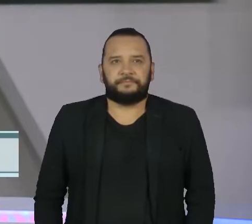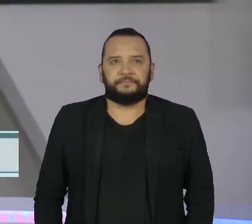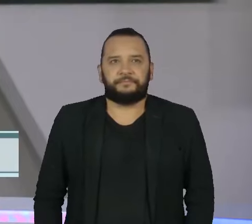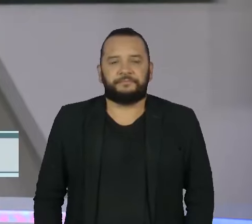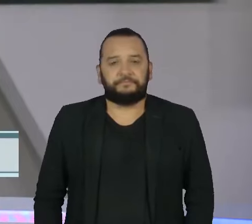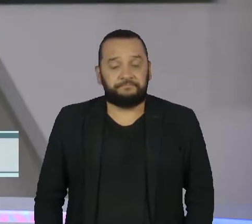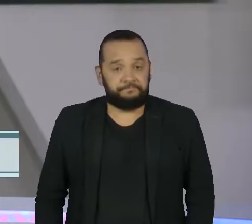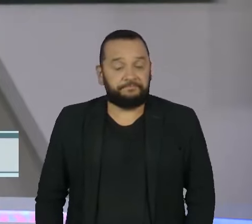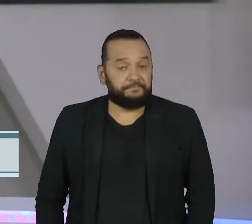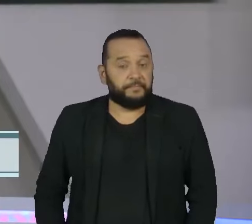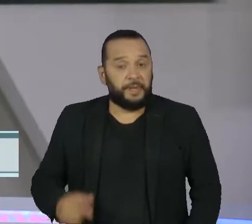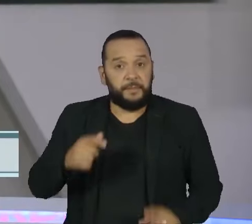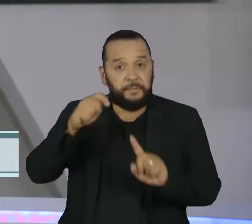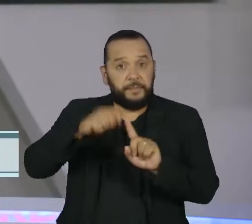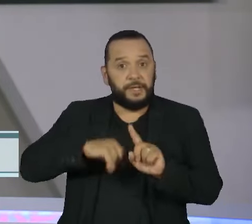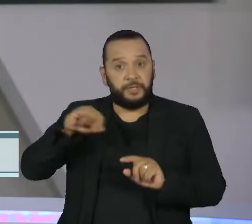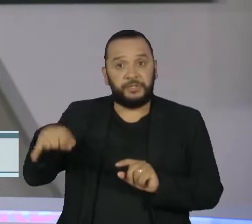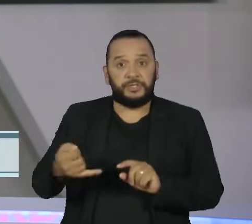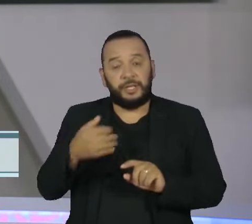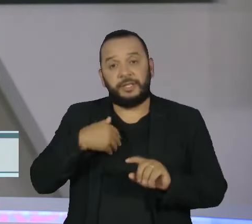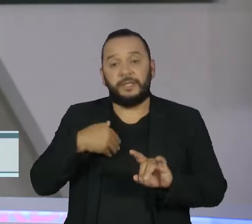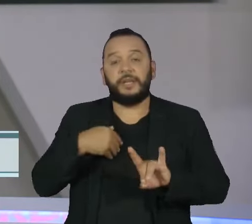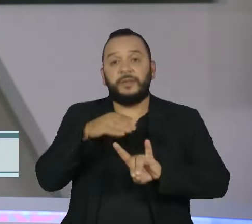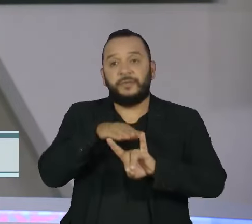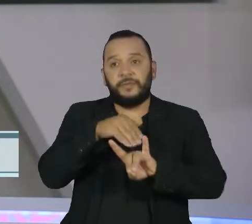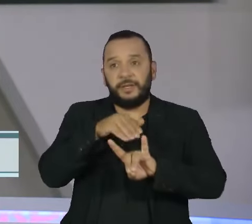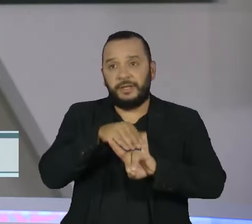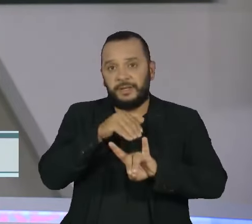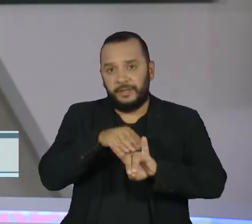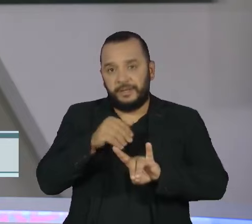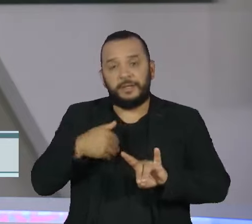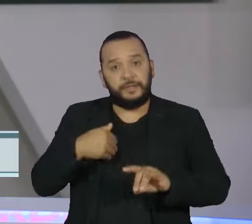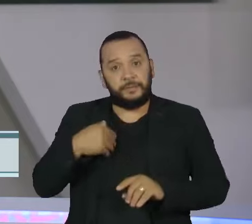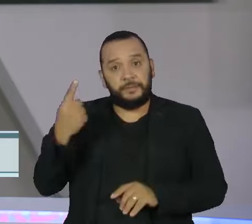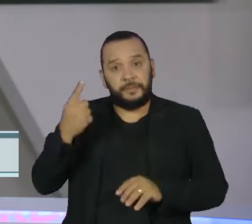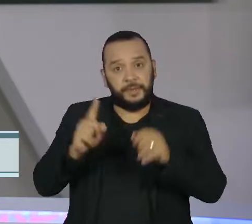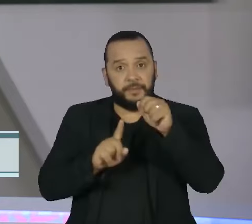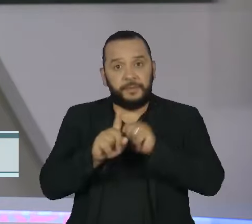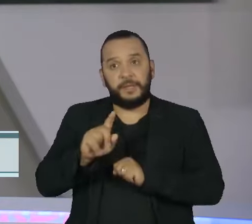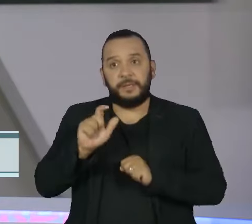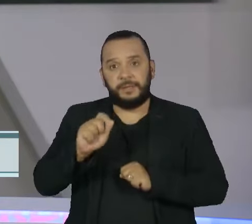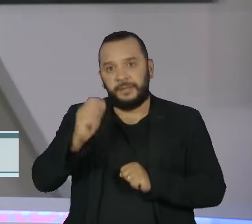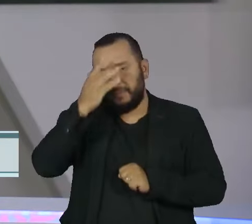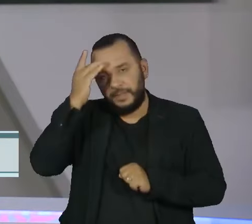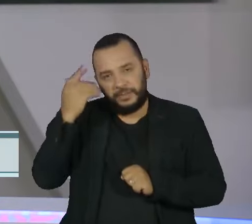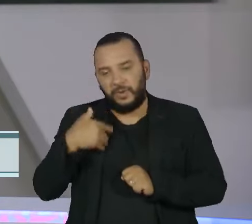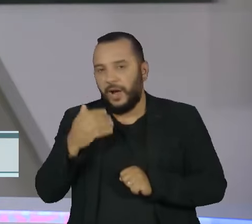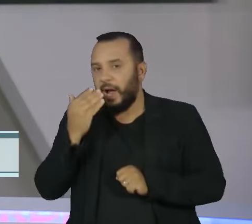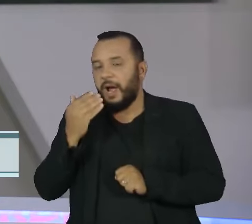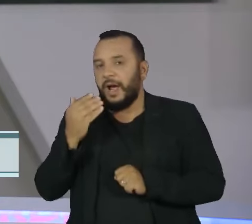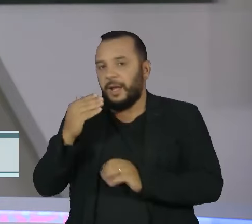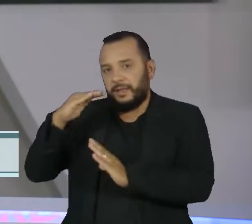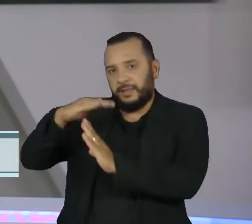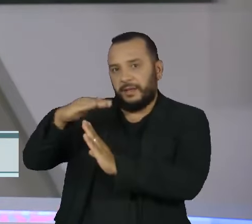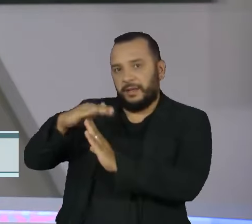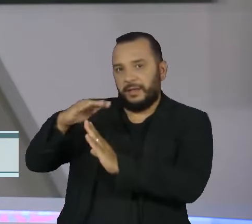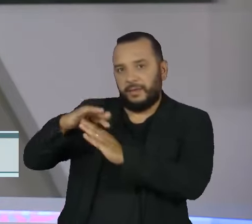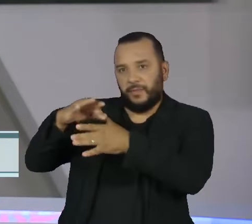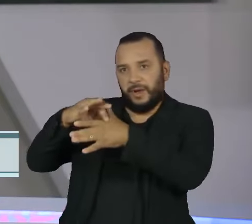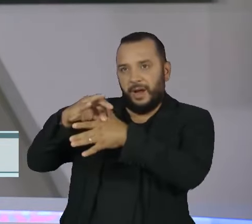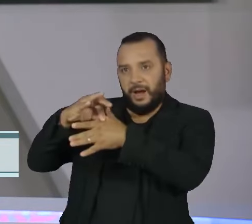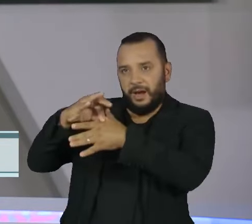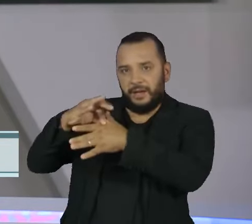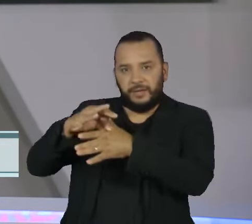o movimento Janeiro vegano propõe que neste primeiro mês do ano as pessoas Tirem a carne das refeições e